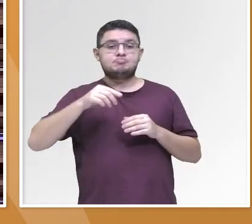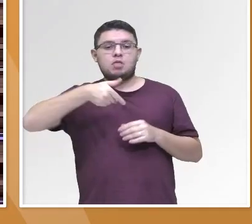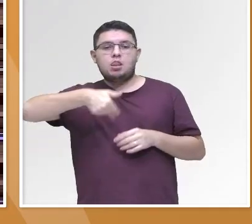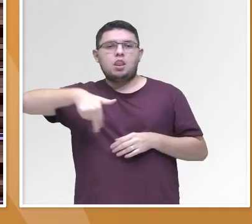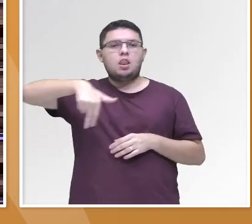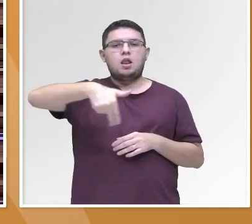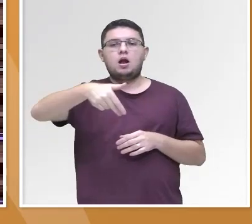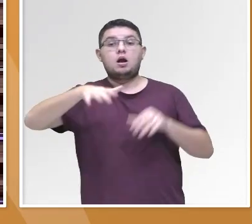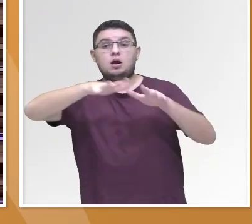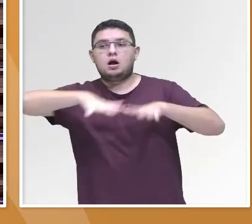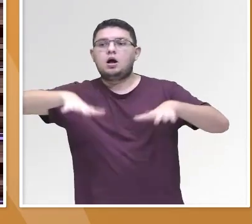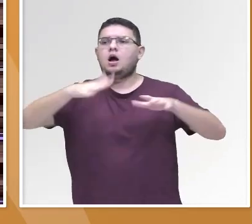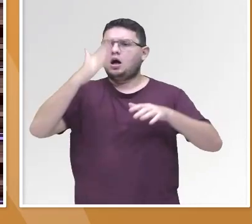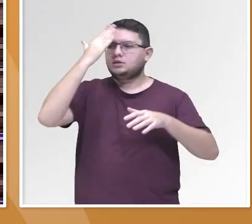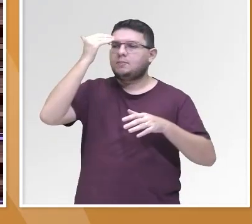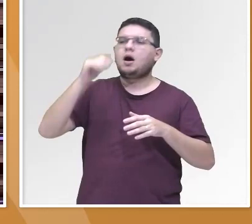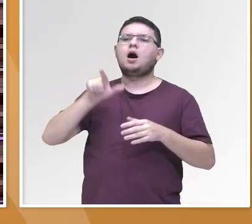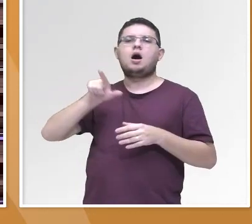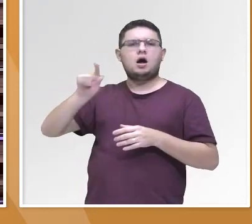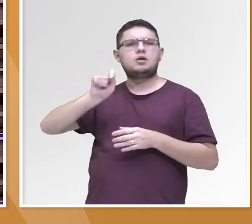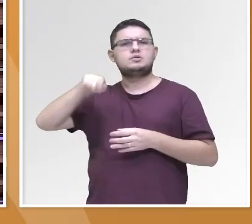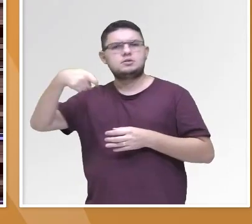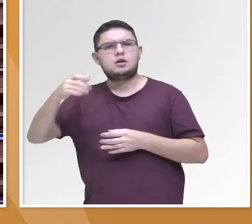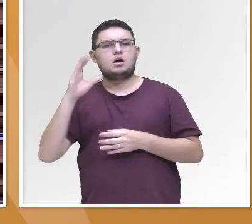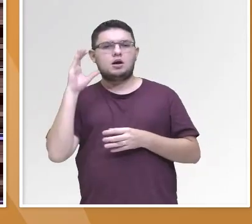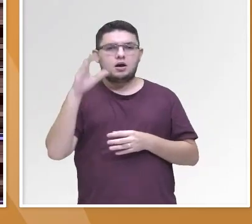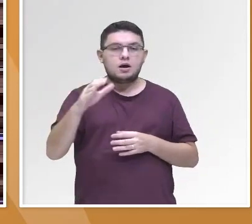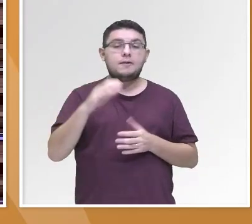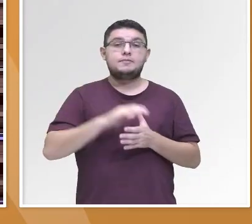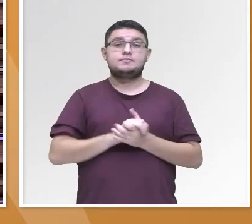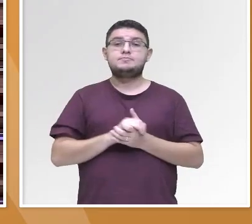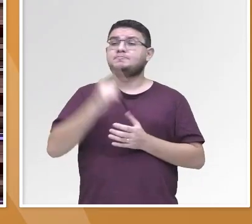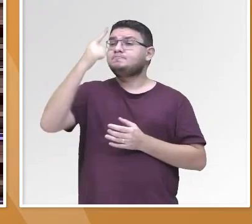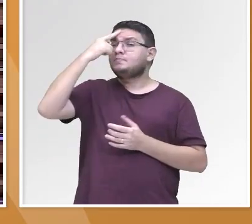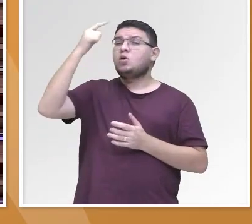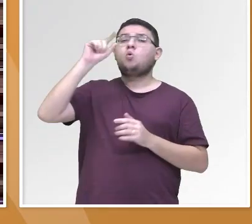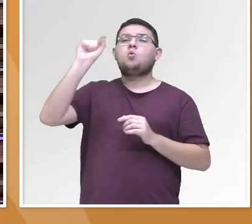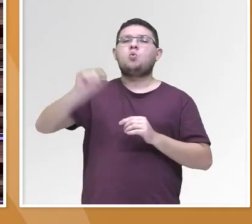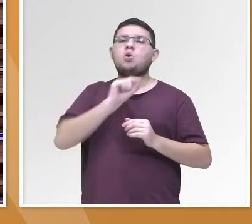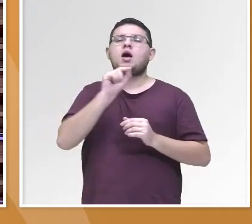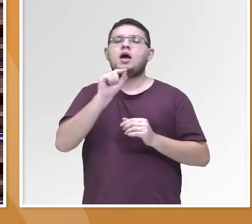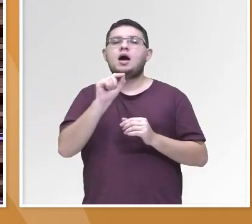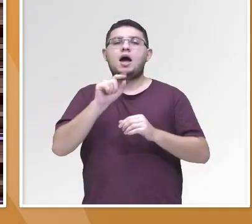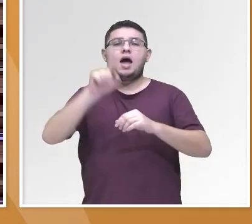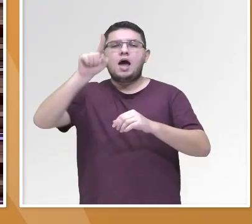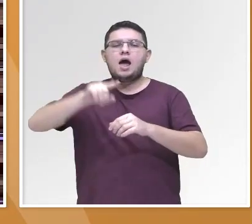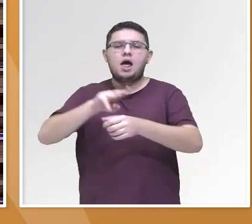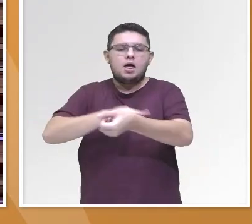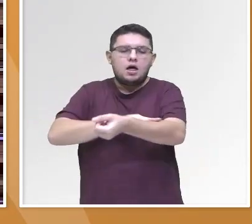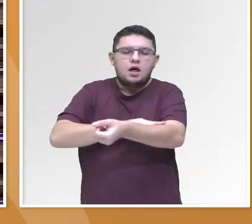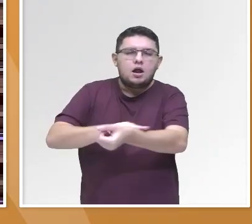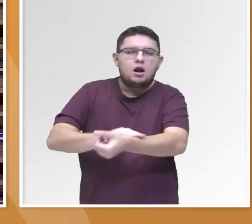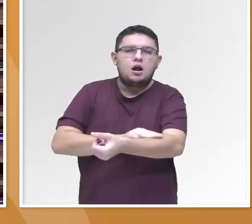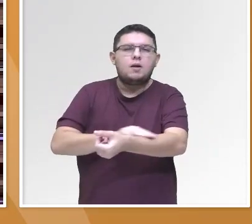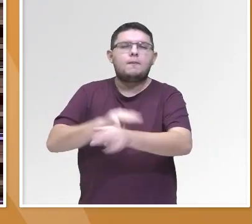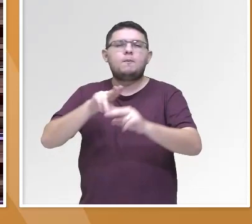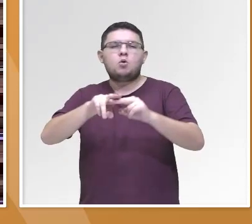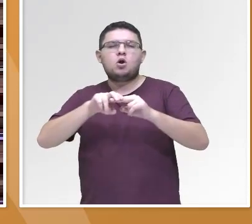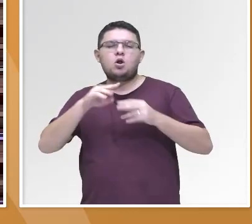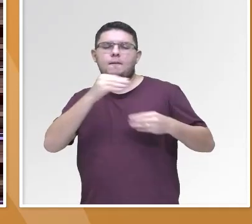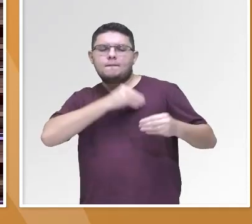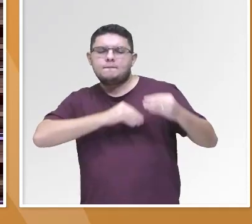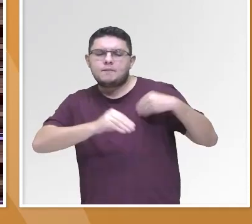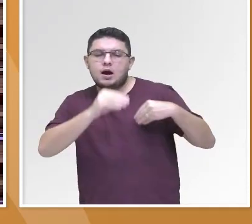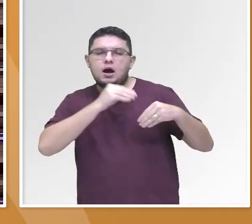do pecado. Entendeu a questão? Então as pessoas negras seriam descendentes de Caim. Por isso teriam a